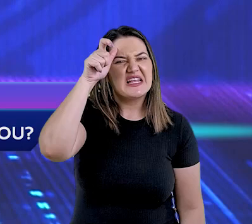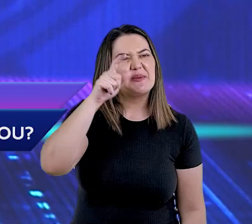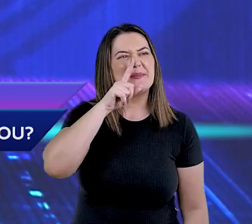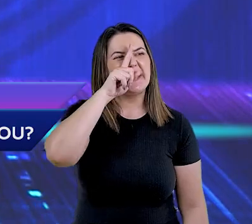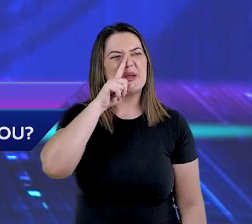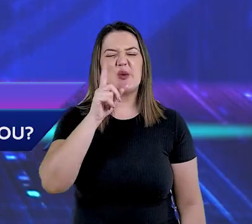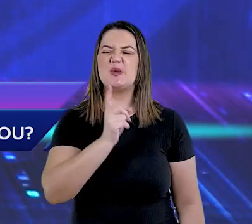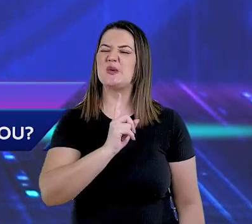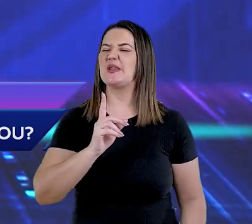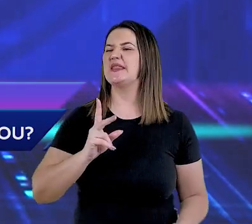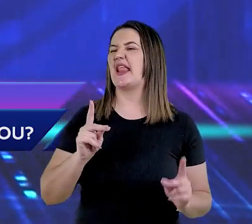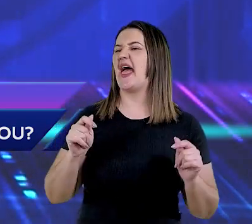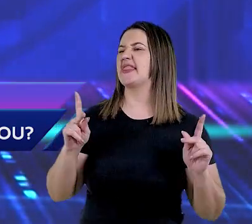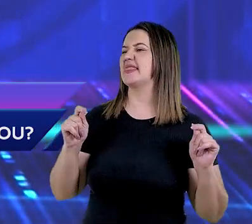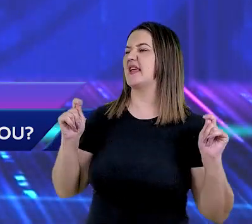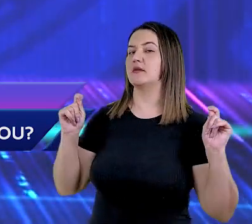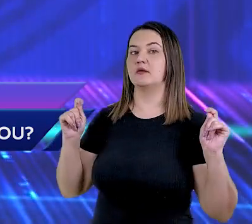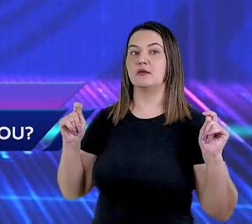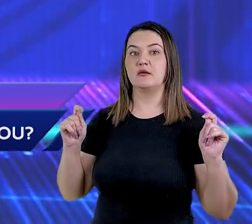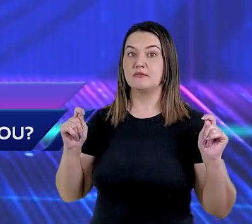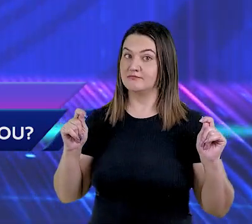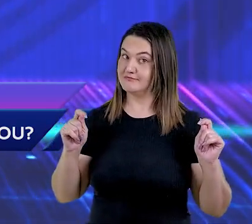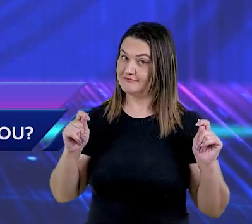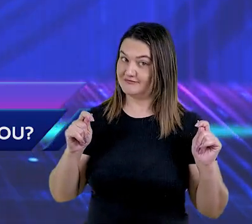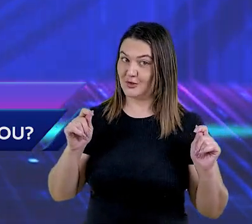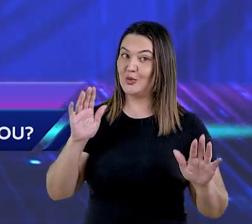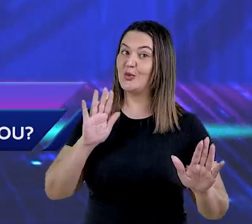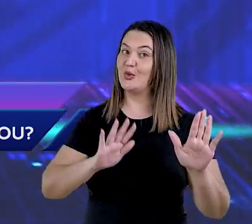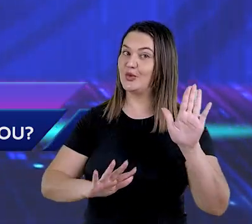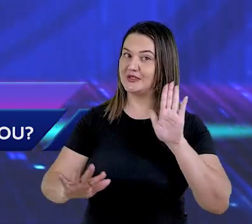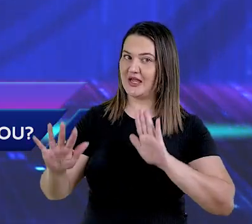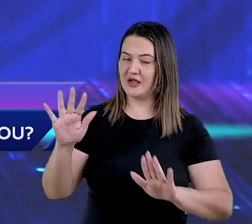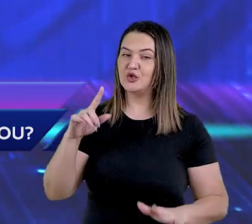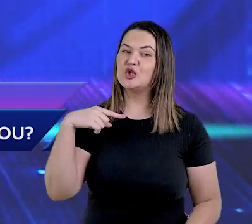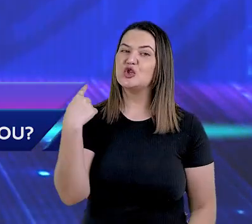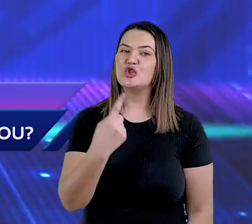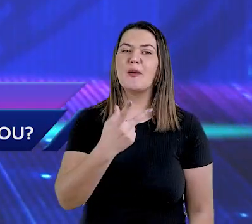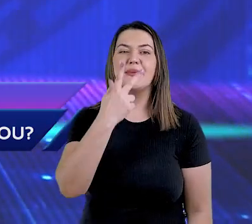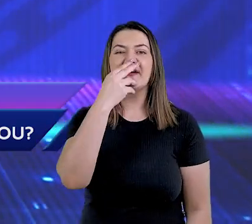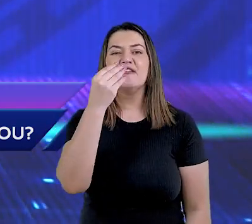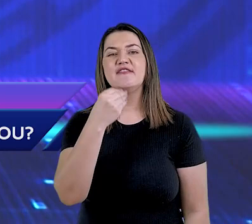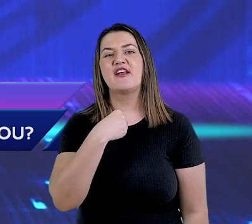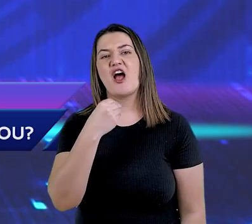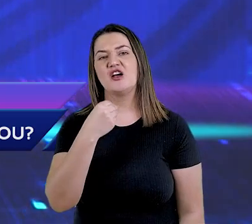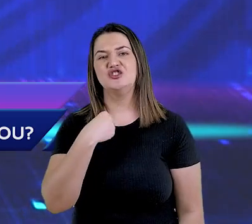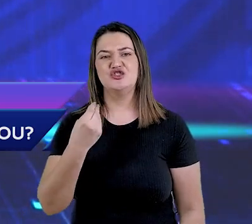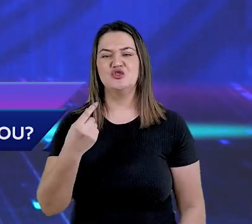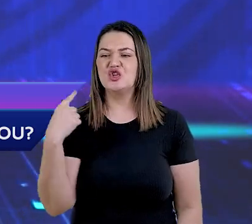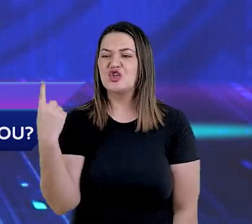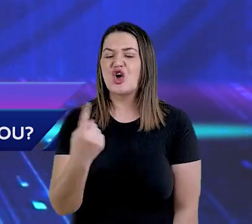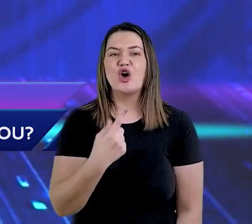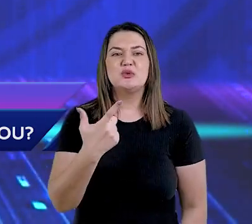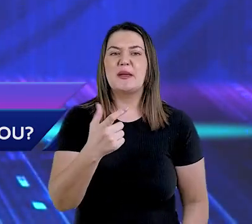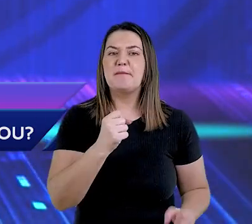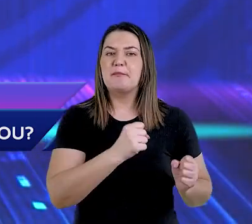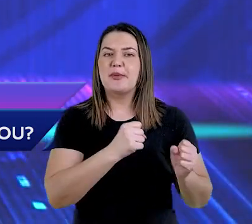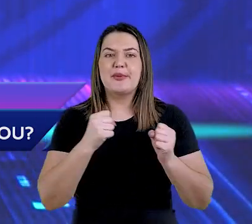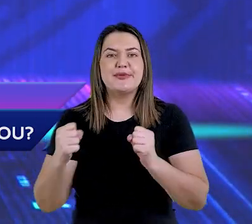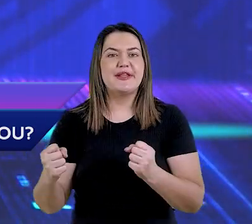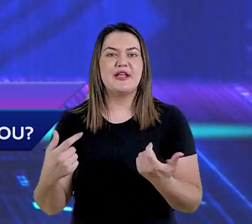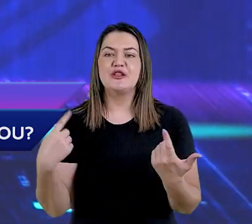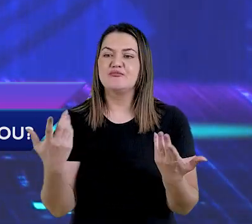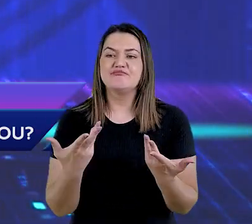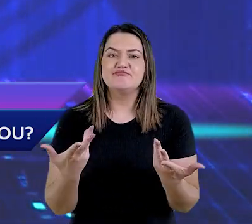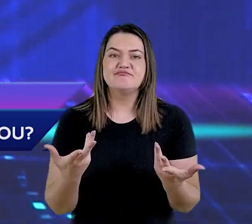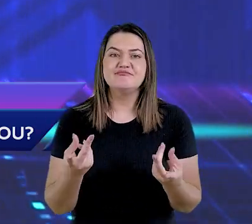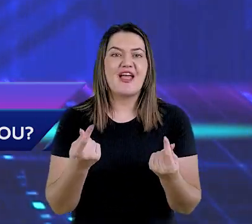eu não brinco com ele. Não faça isso. Você é muito frágil, você é muito pequeno, você é muito pequena